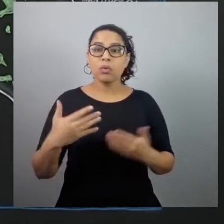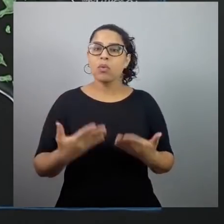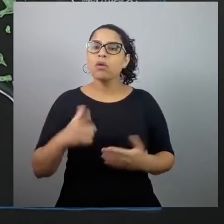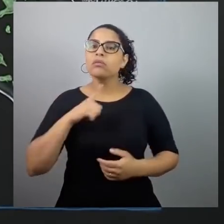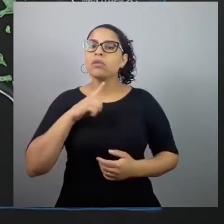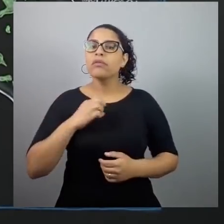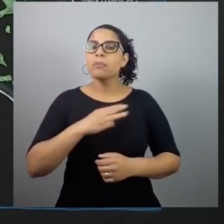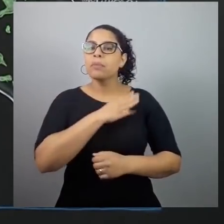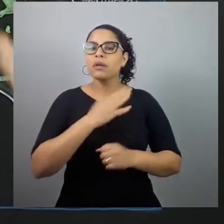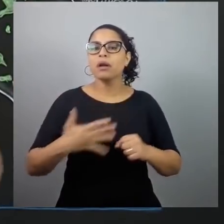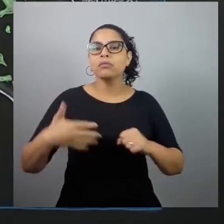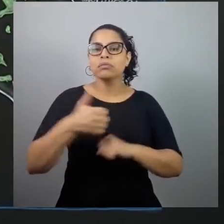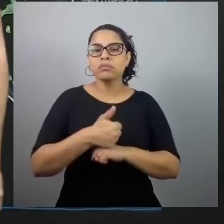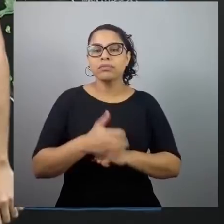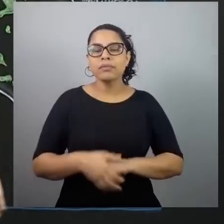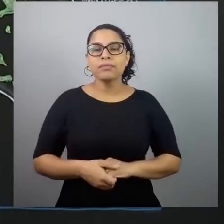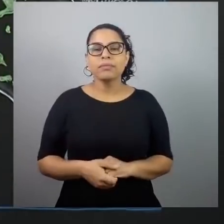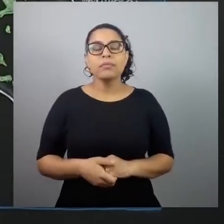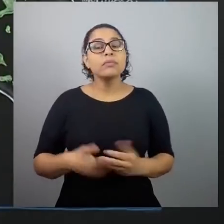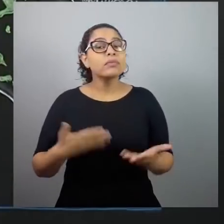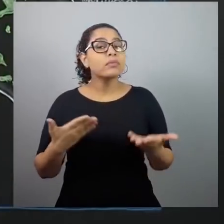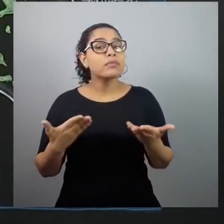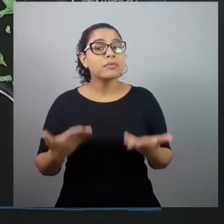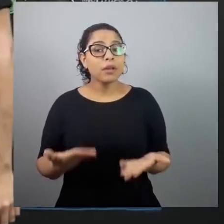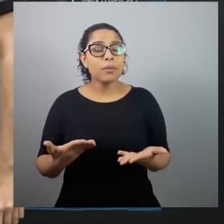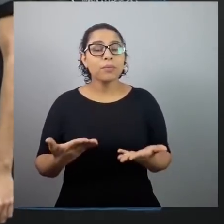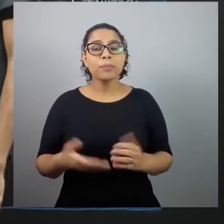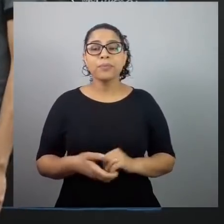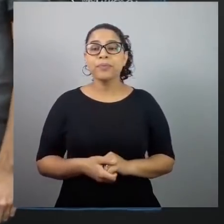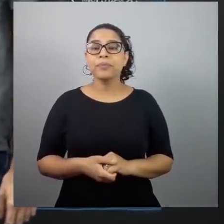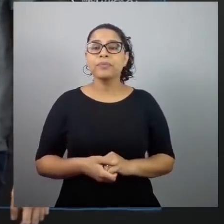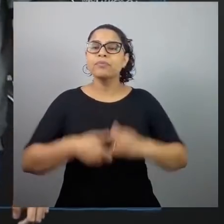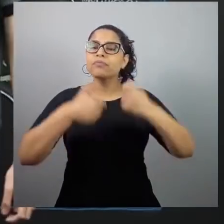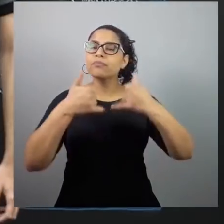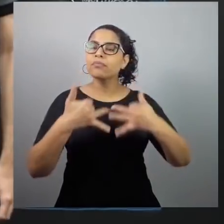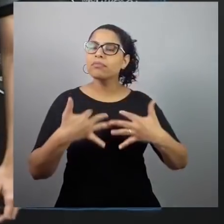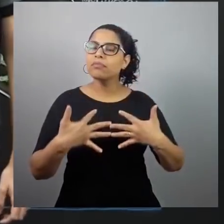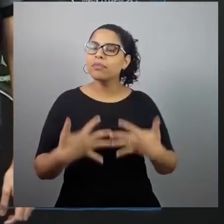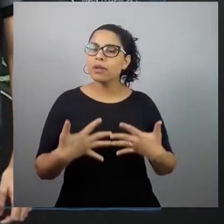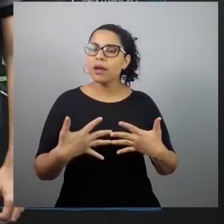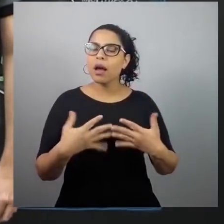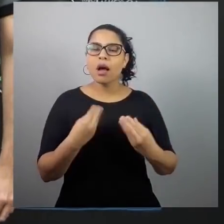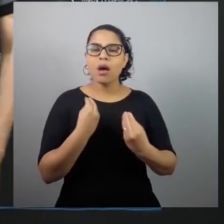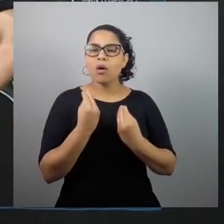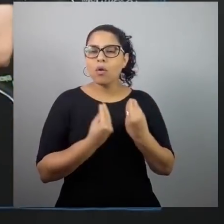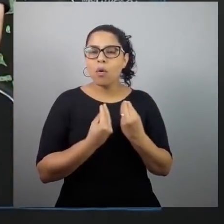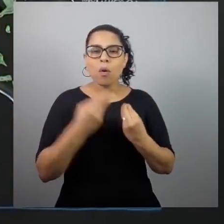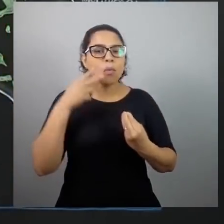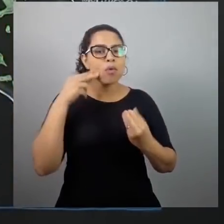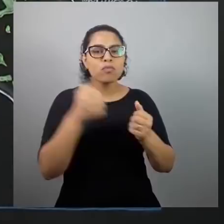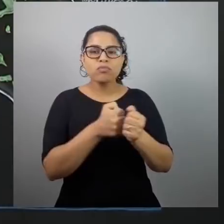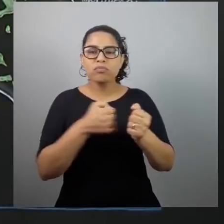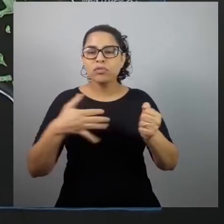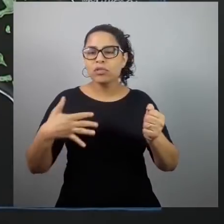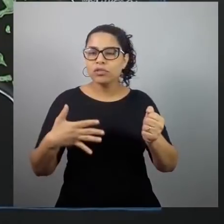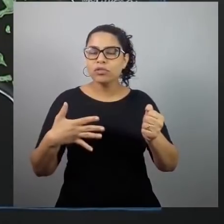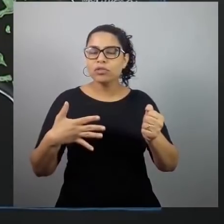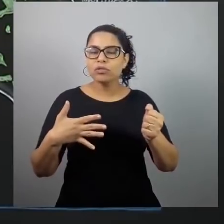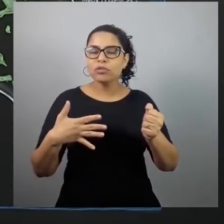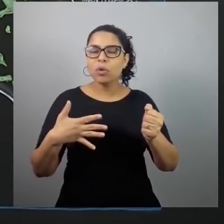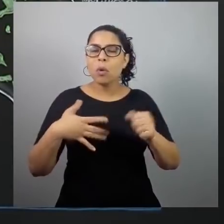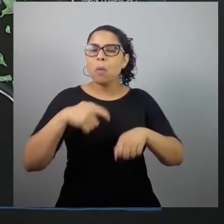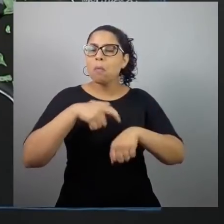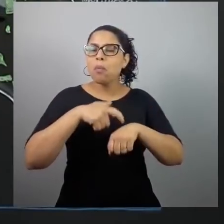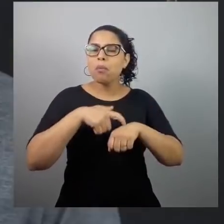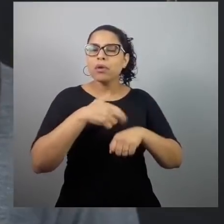teve o golpe militar. Beleza, vamos falar um pouquinho sobre a questão dos indígenas e como ela foi tratada